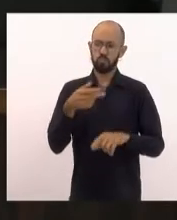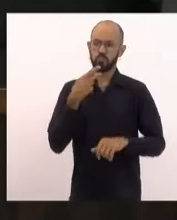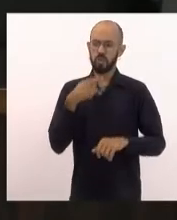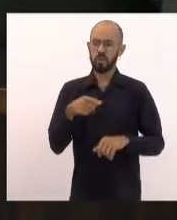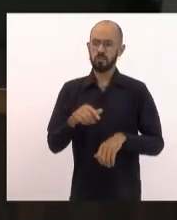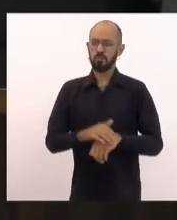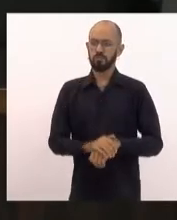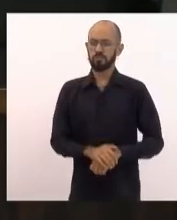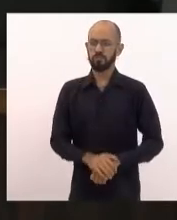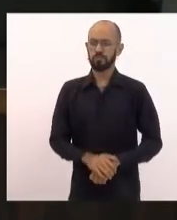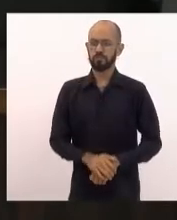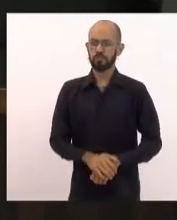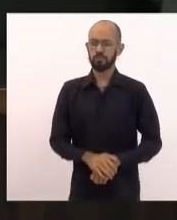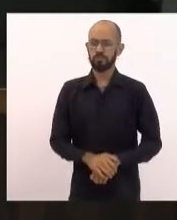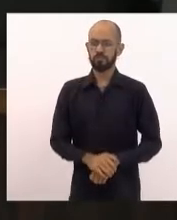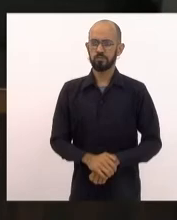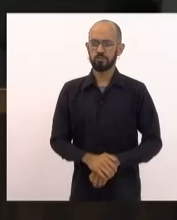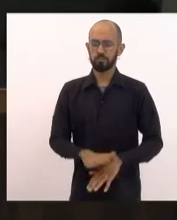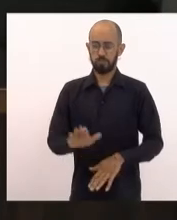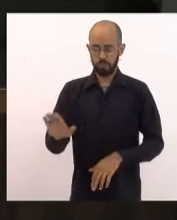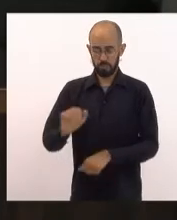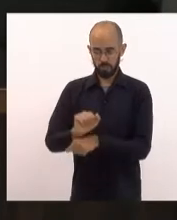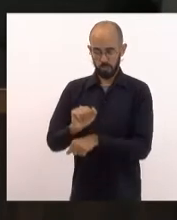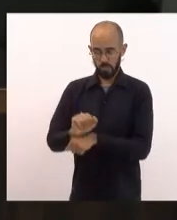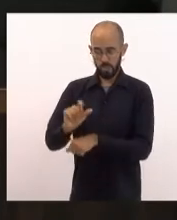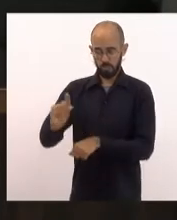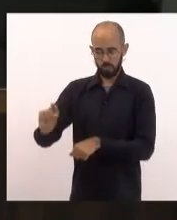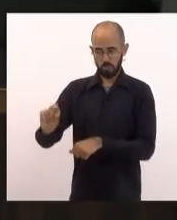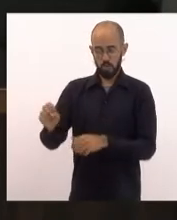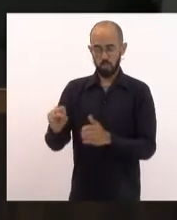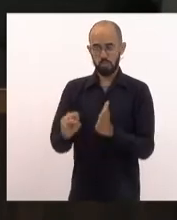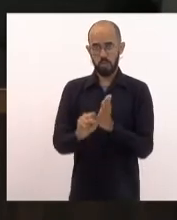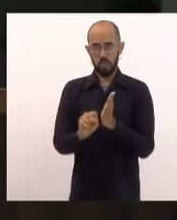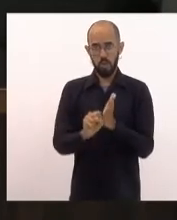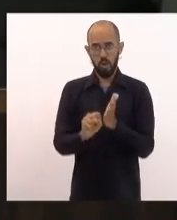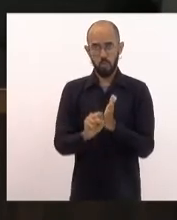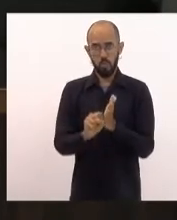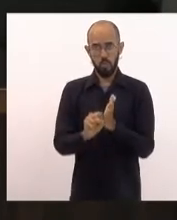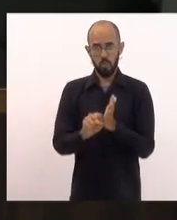deputada Tia, expediente final. Espera aí, Samuel, um instante só. Deputado Márcio.